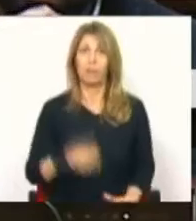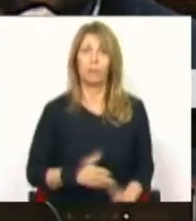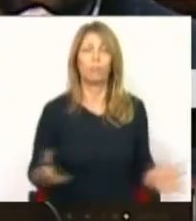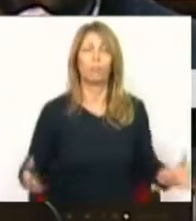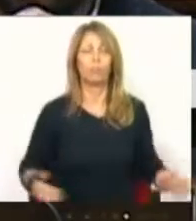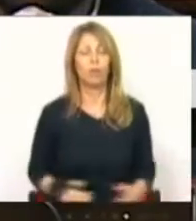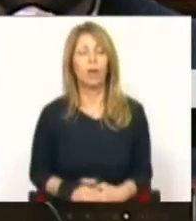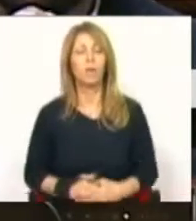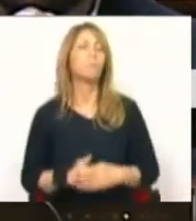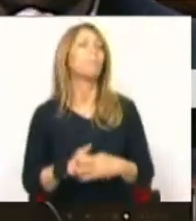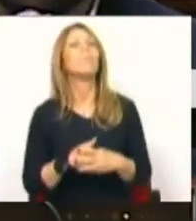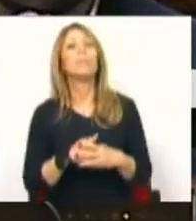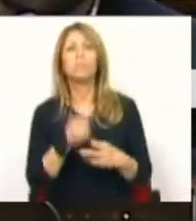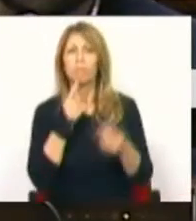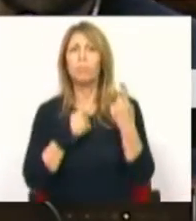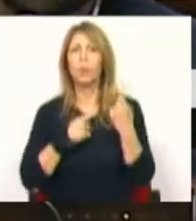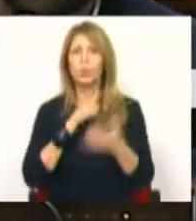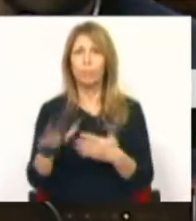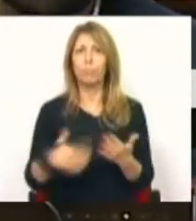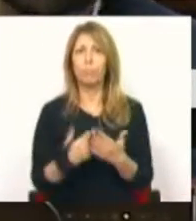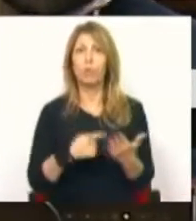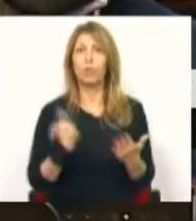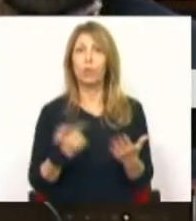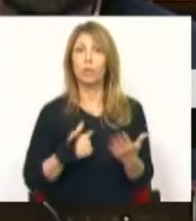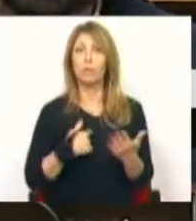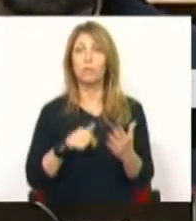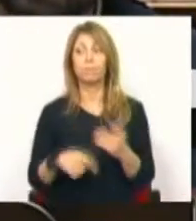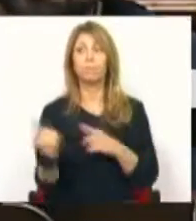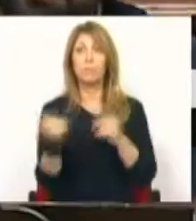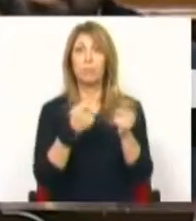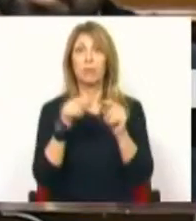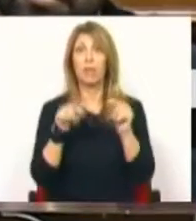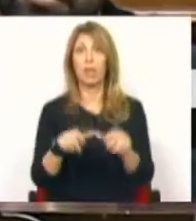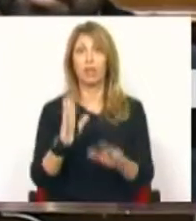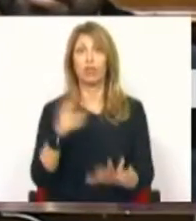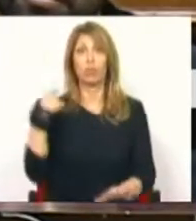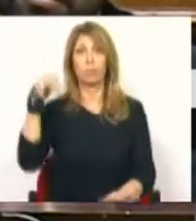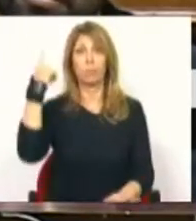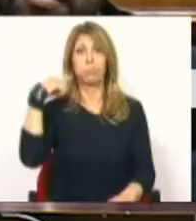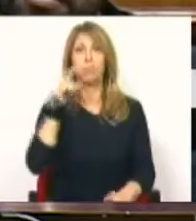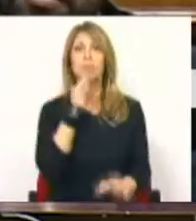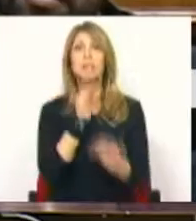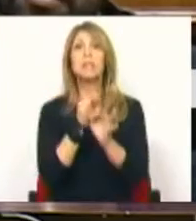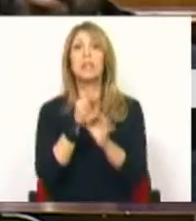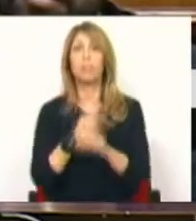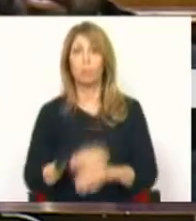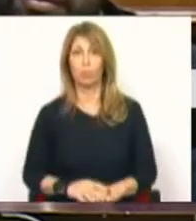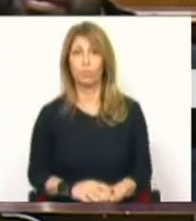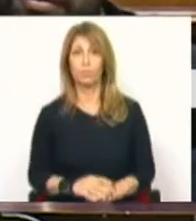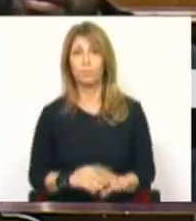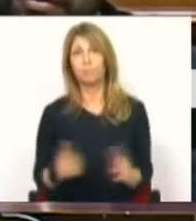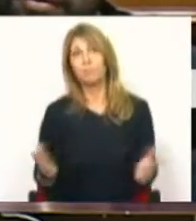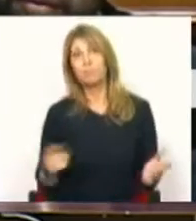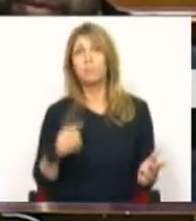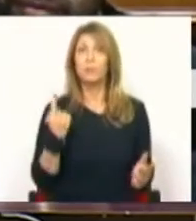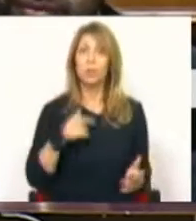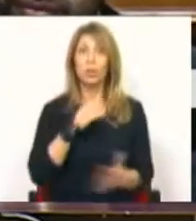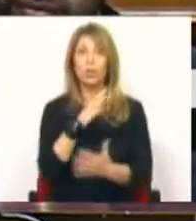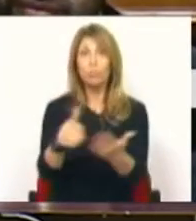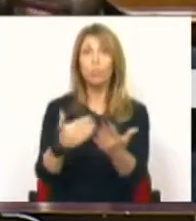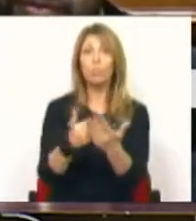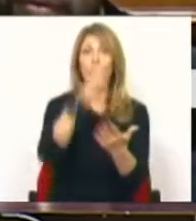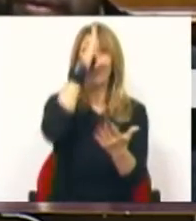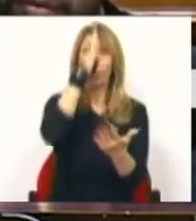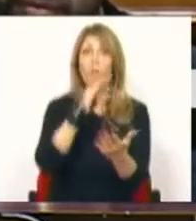a nossa proposta nossa proposta foi debatido aqui em setembro e propomos é que se fixe o governo fixou um